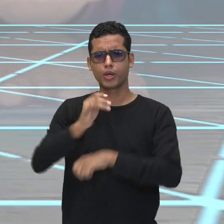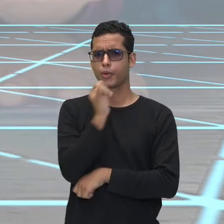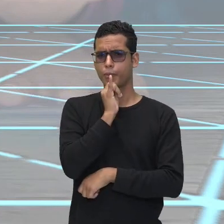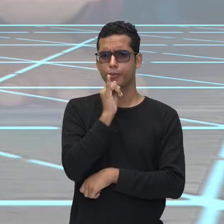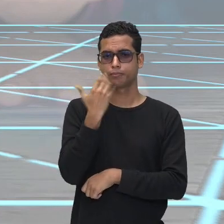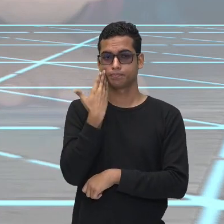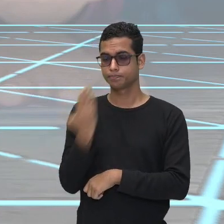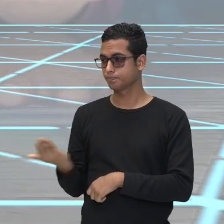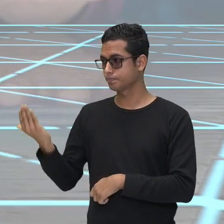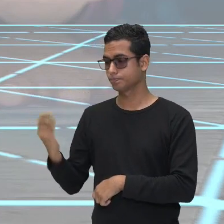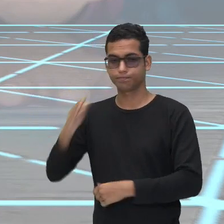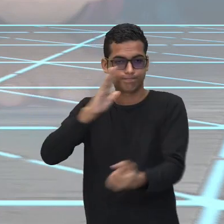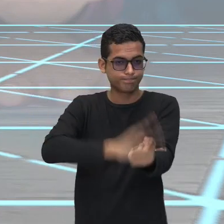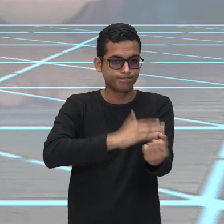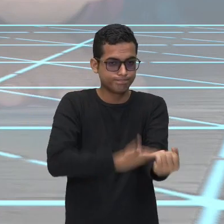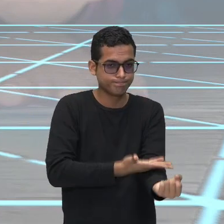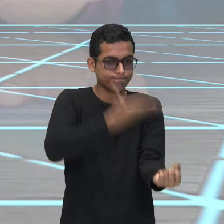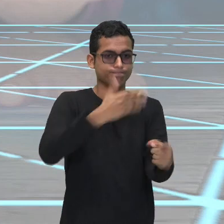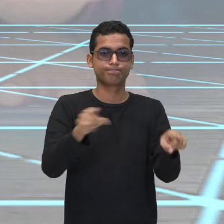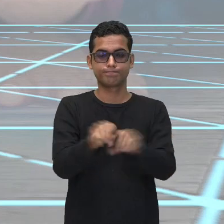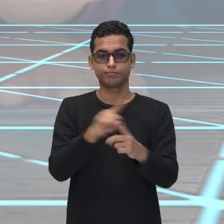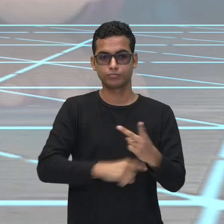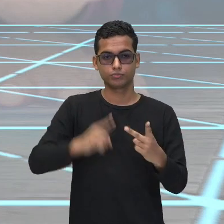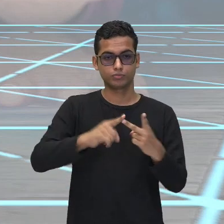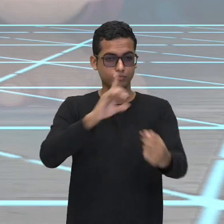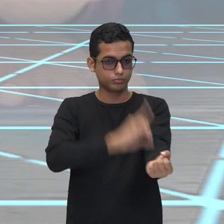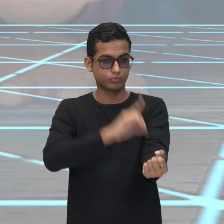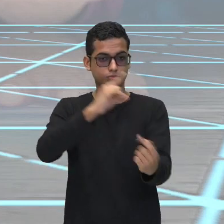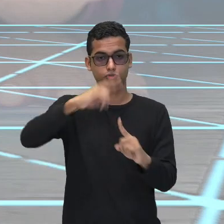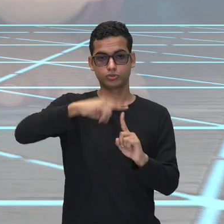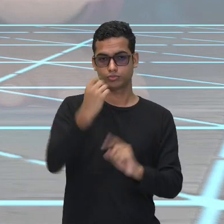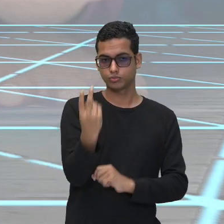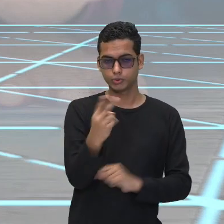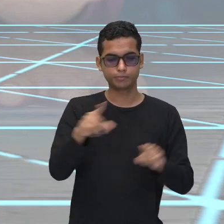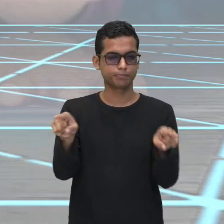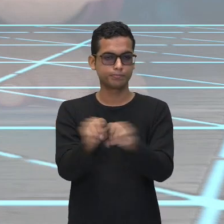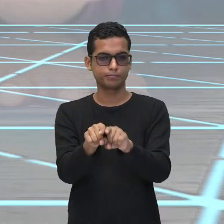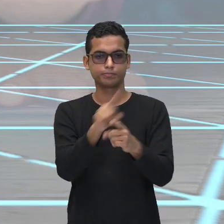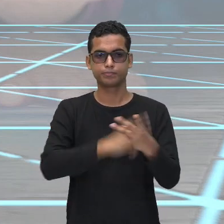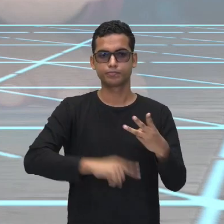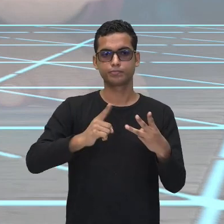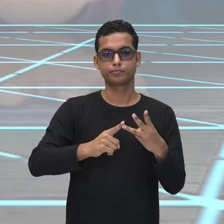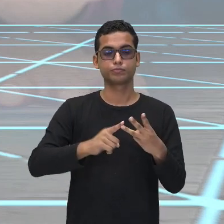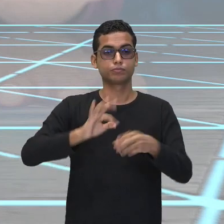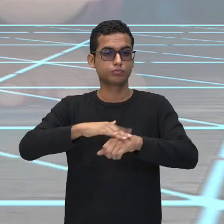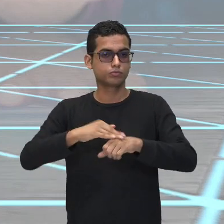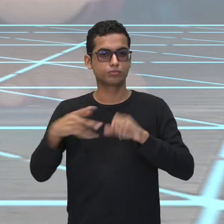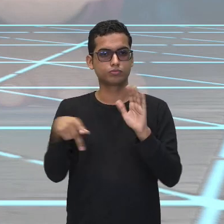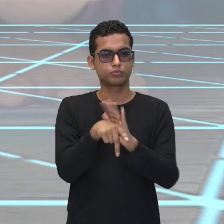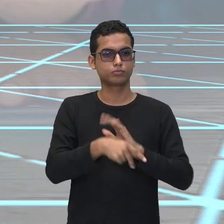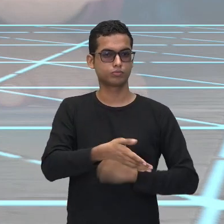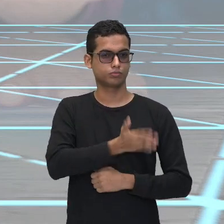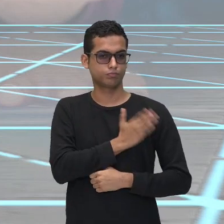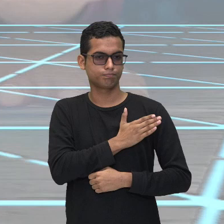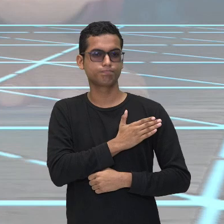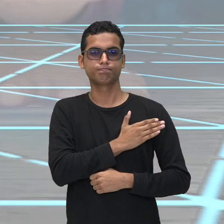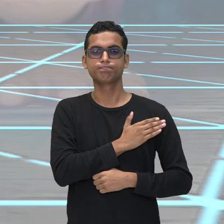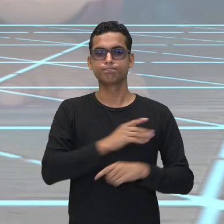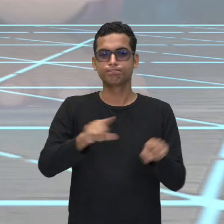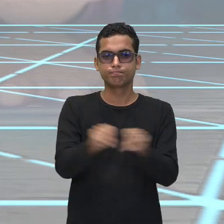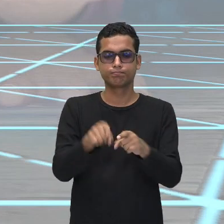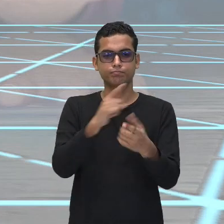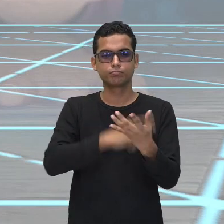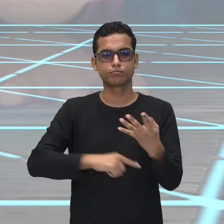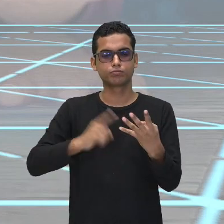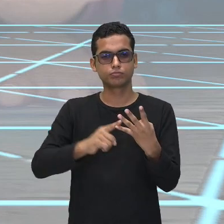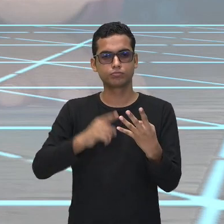exemplo, hipertensão, diabetes tipo 2, como já foi citado, doenças cardiovasculares,